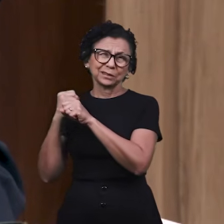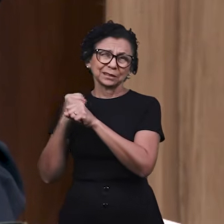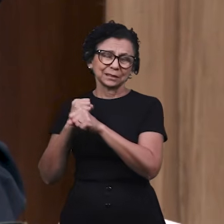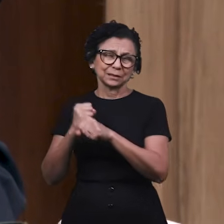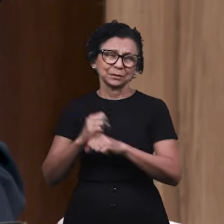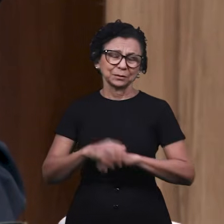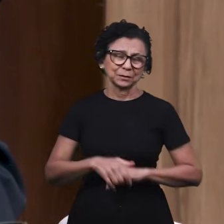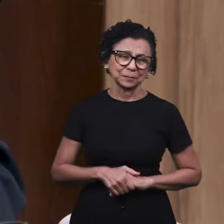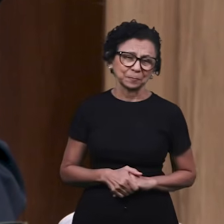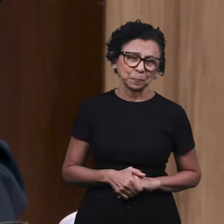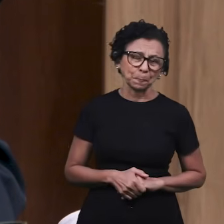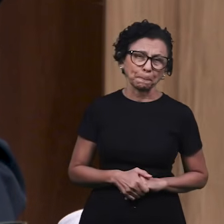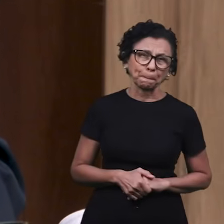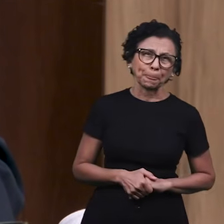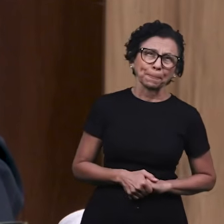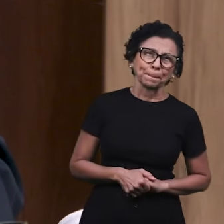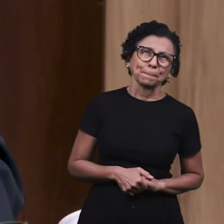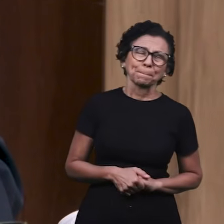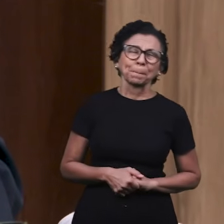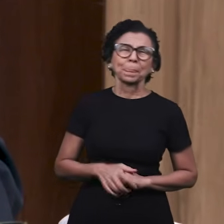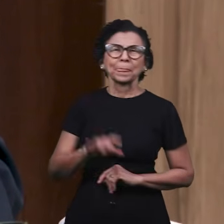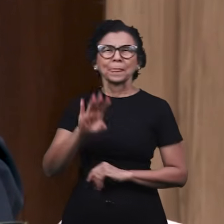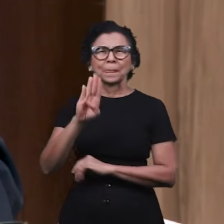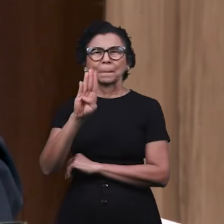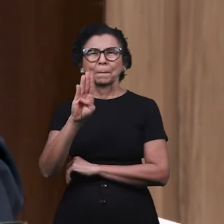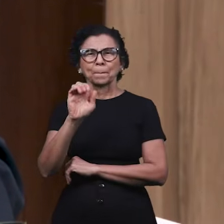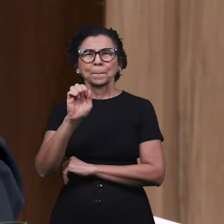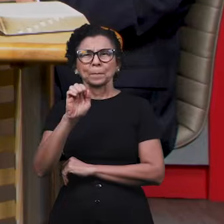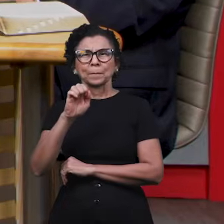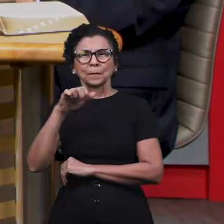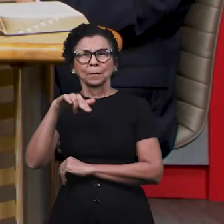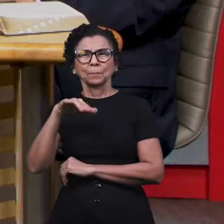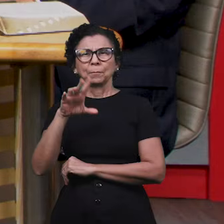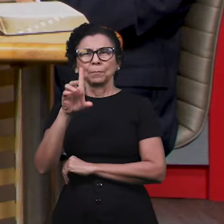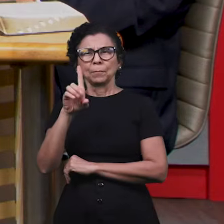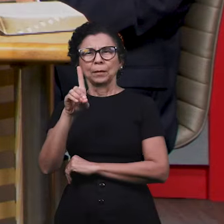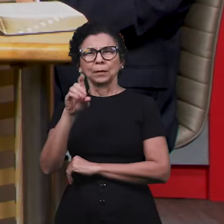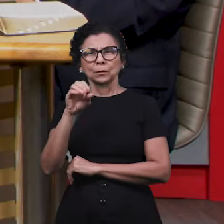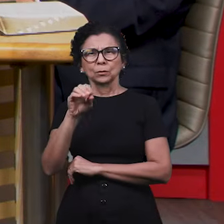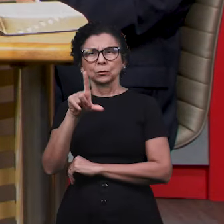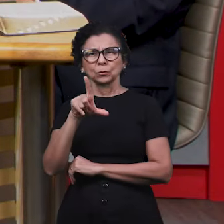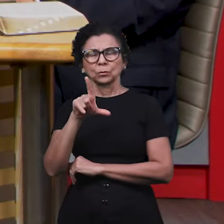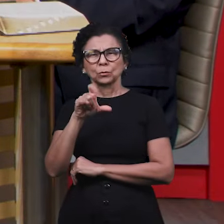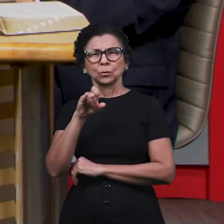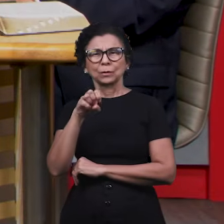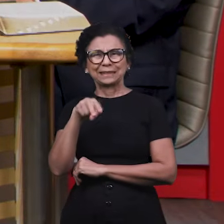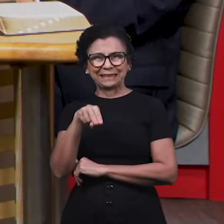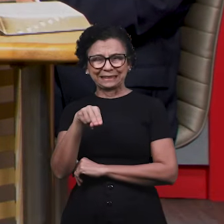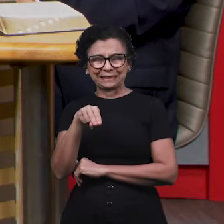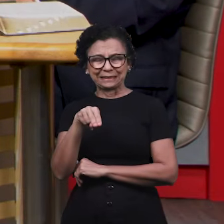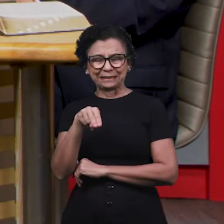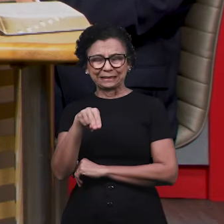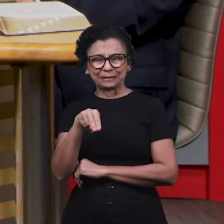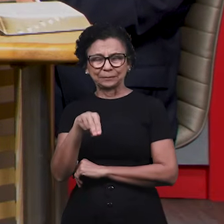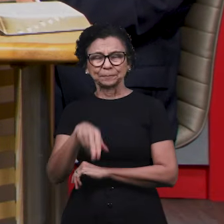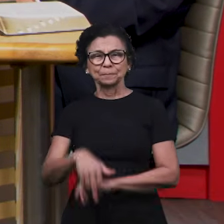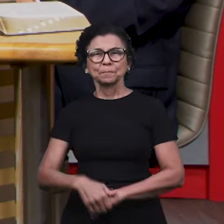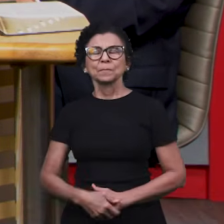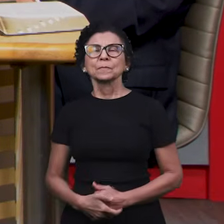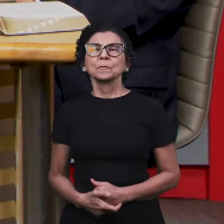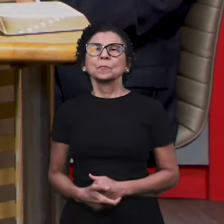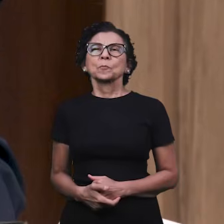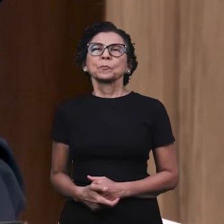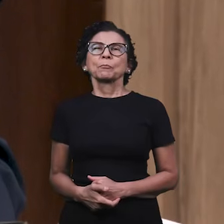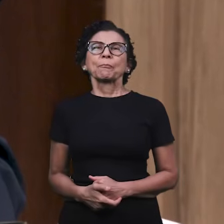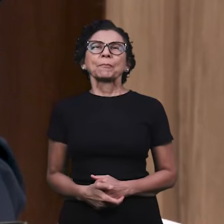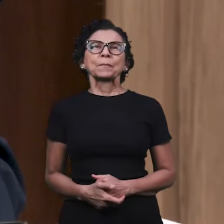bandolim. Seu Você Adiel. deve ter conhecido, seu Adiel. Adiel Sanglar. Adiel Sanglar. O seu Adiel, ele